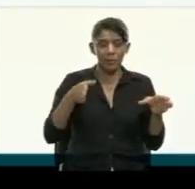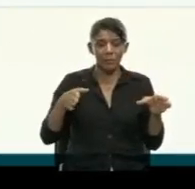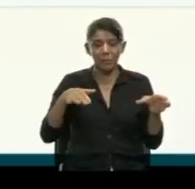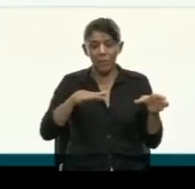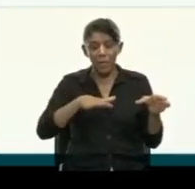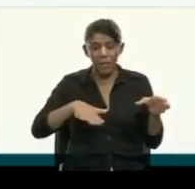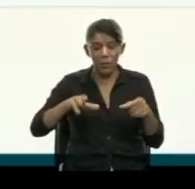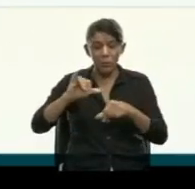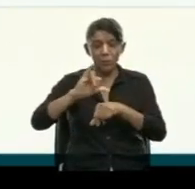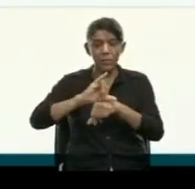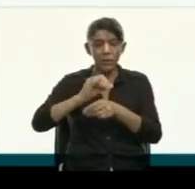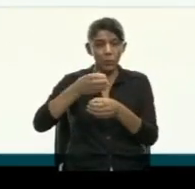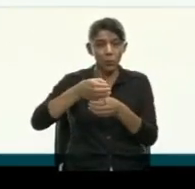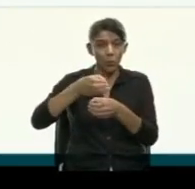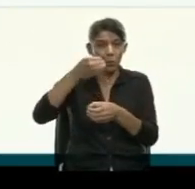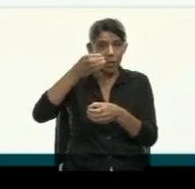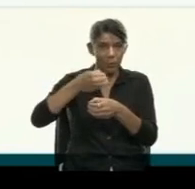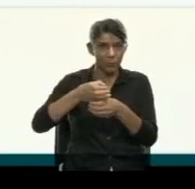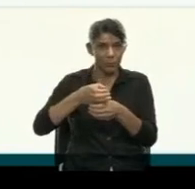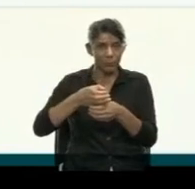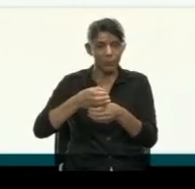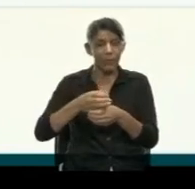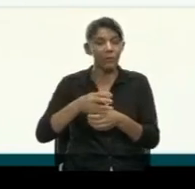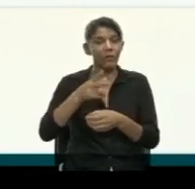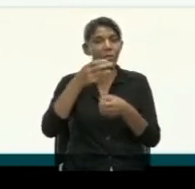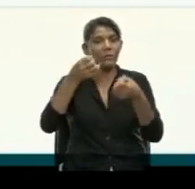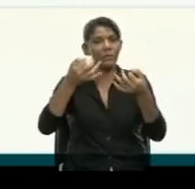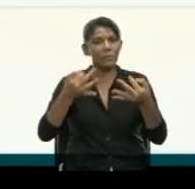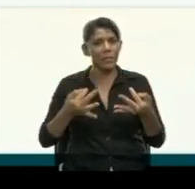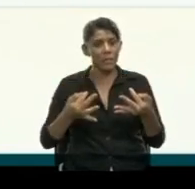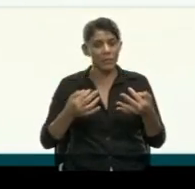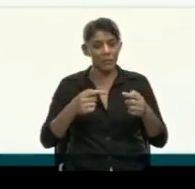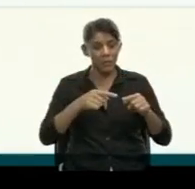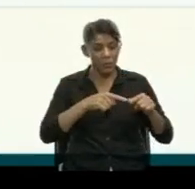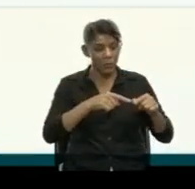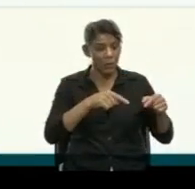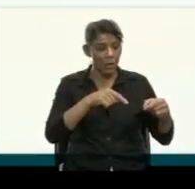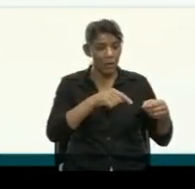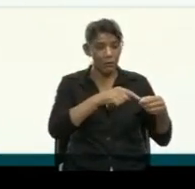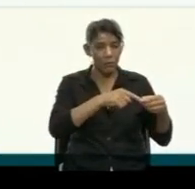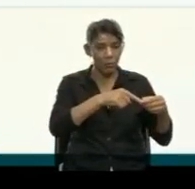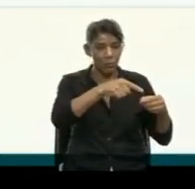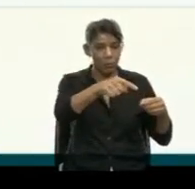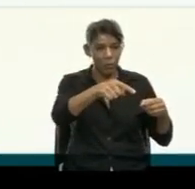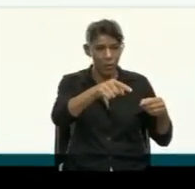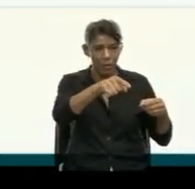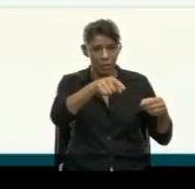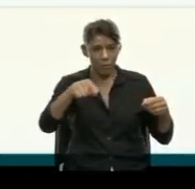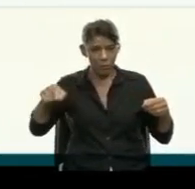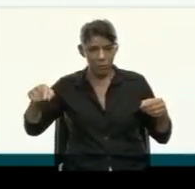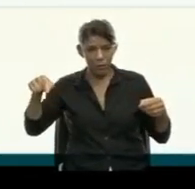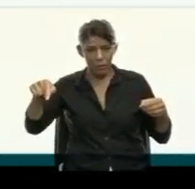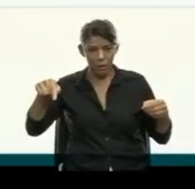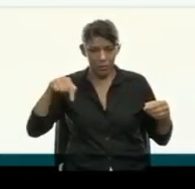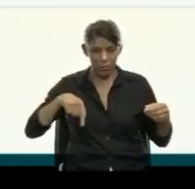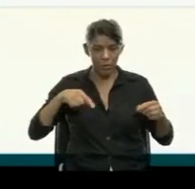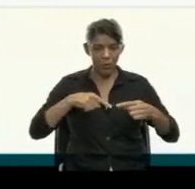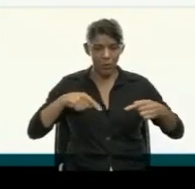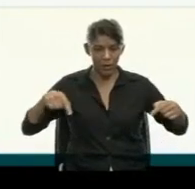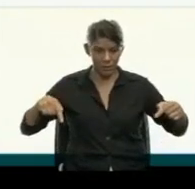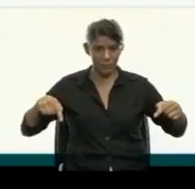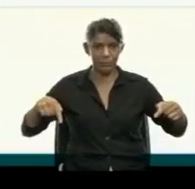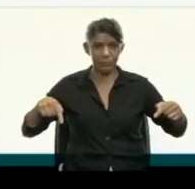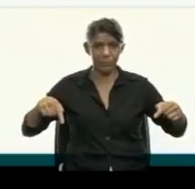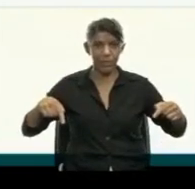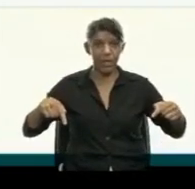meio. Quando a gente fez a locação na aula anterior, a gente locou os cantos, as faces externas da obra. Na aula de